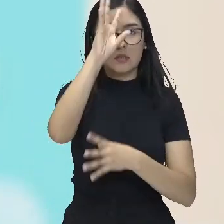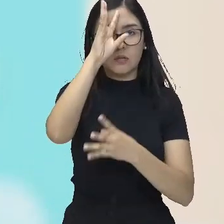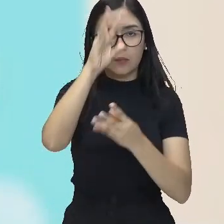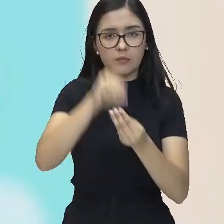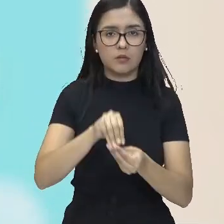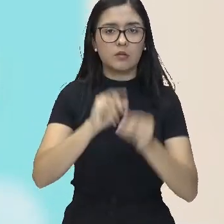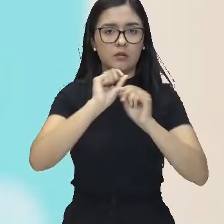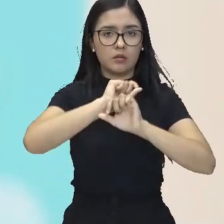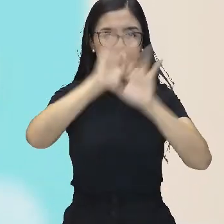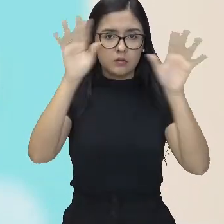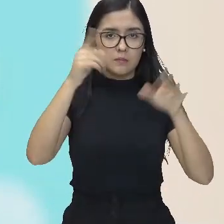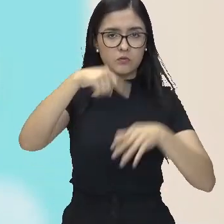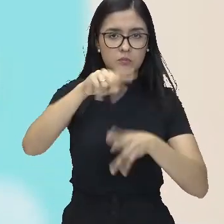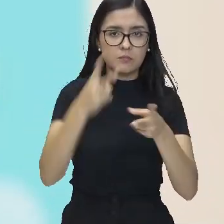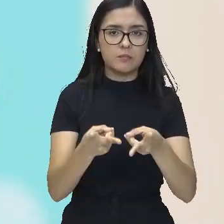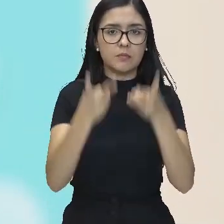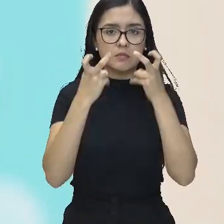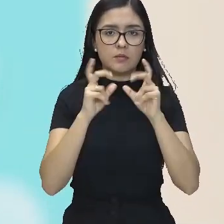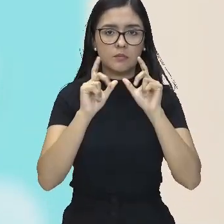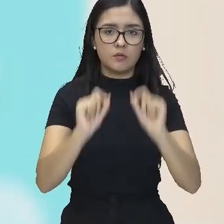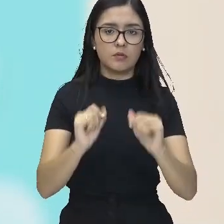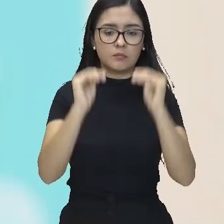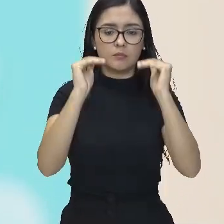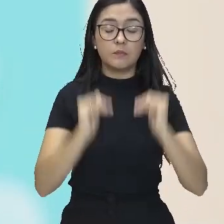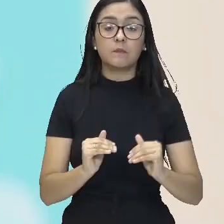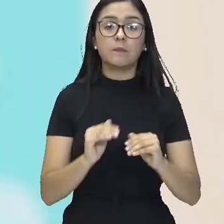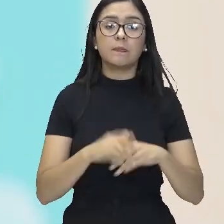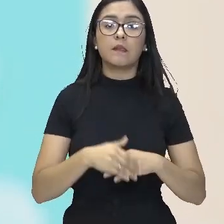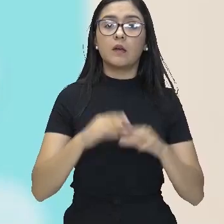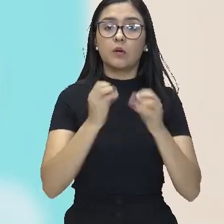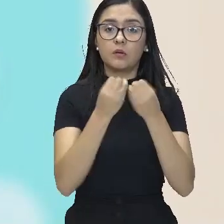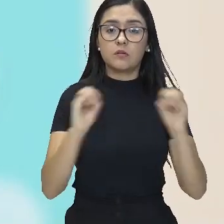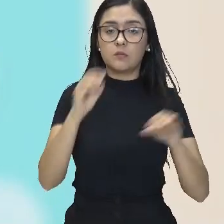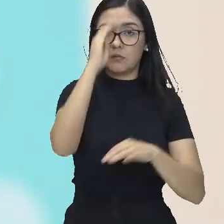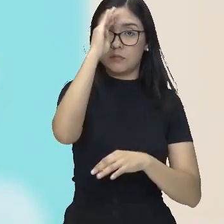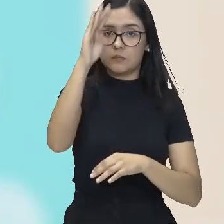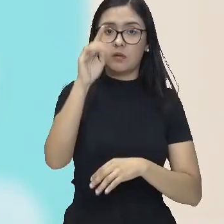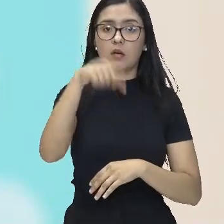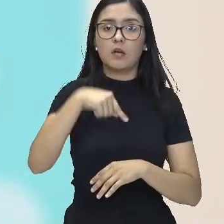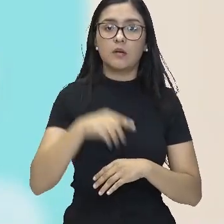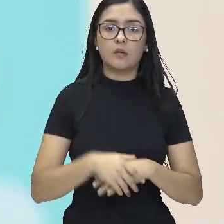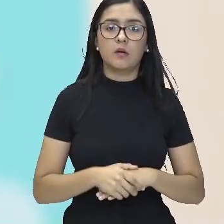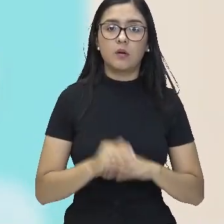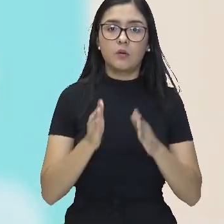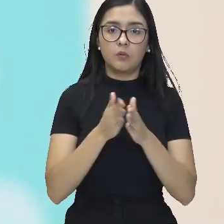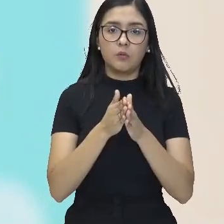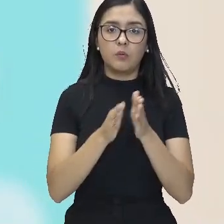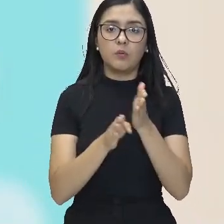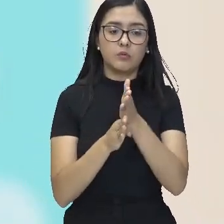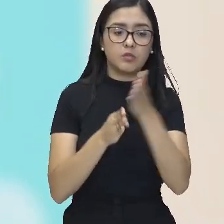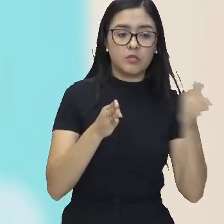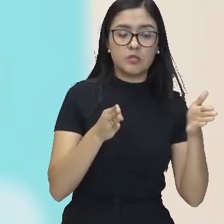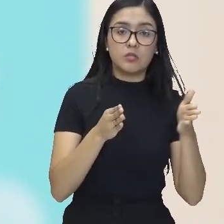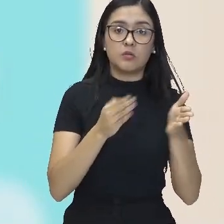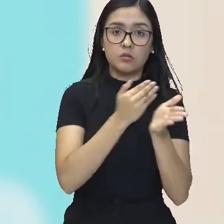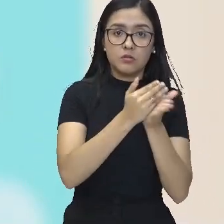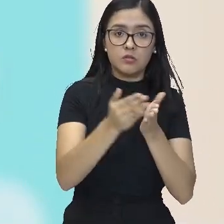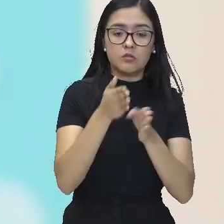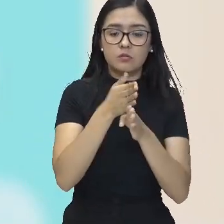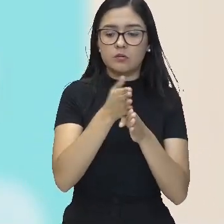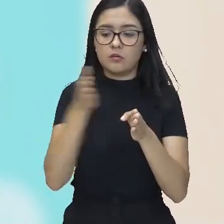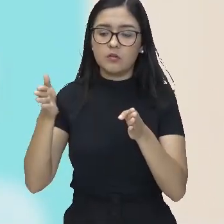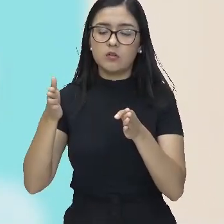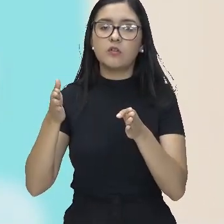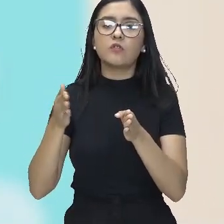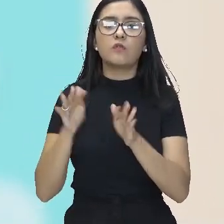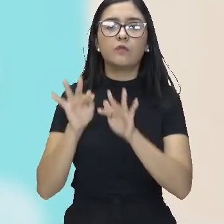Então, você viu que ficou intercalado, então, a oração principal é o início e o final, e ela está no meio.